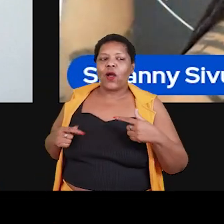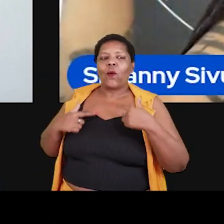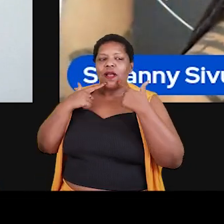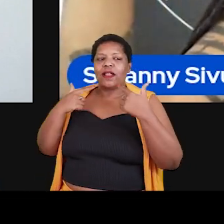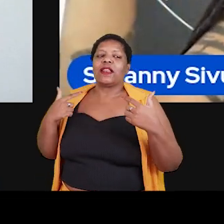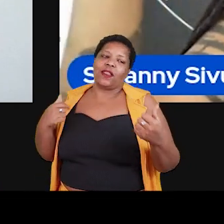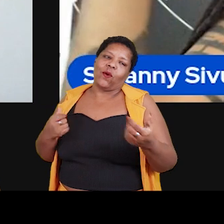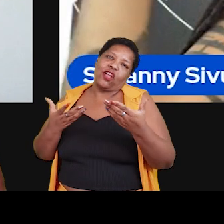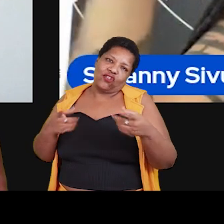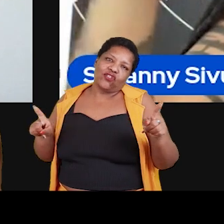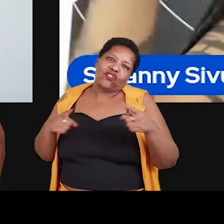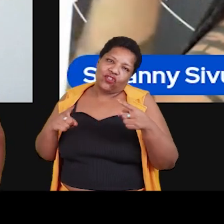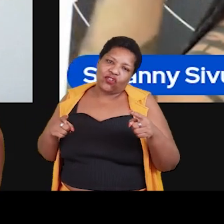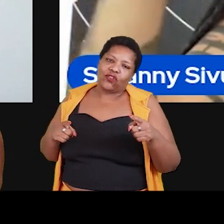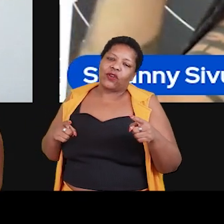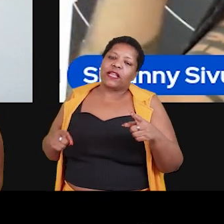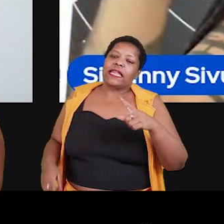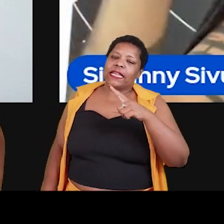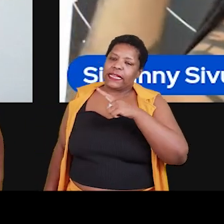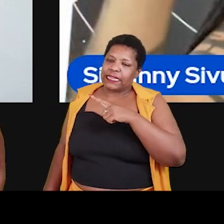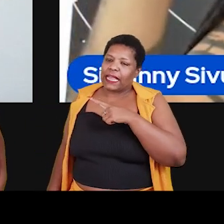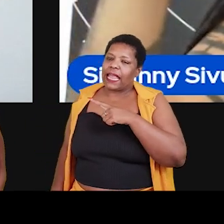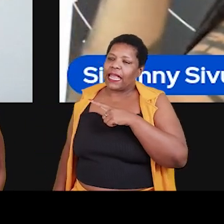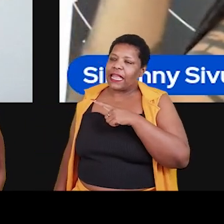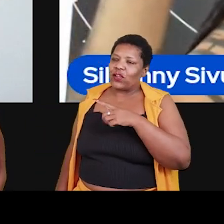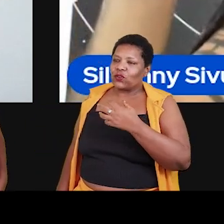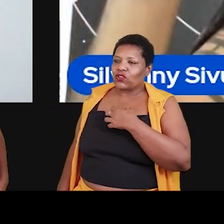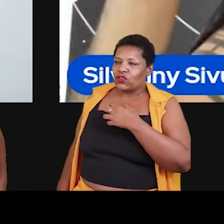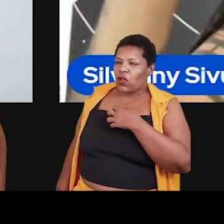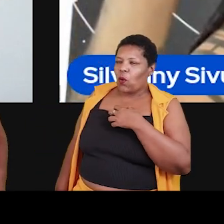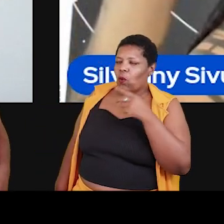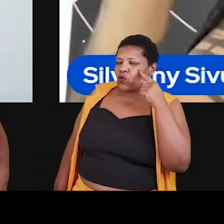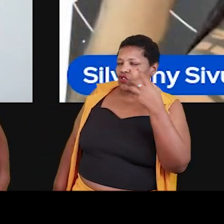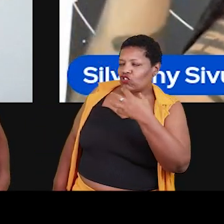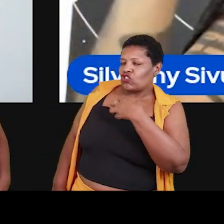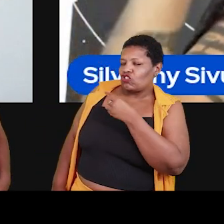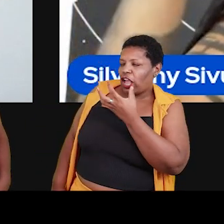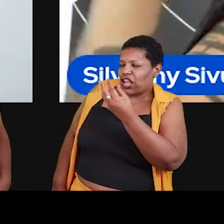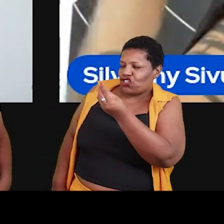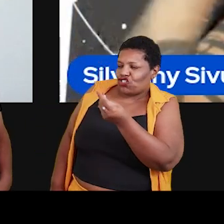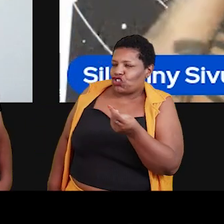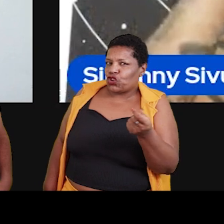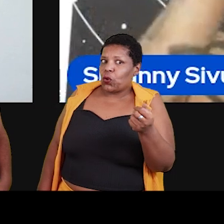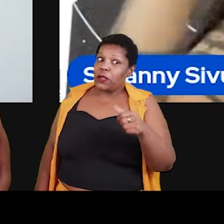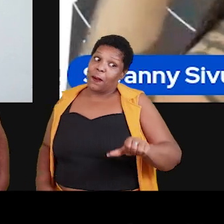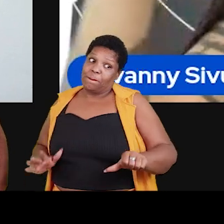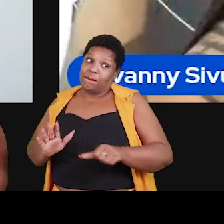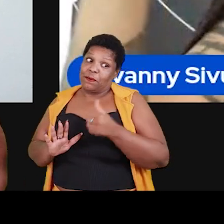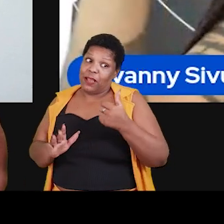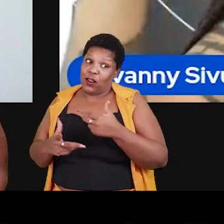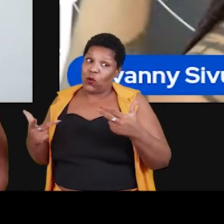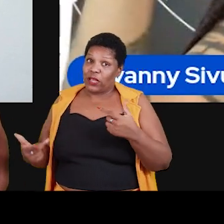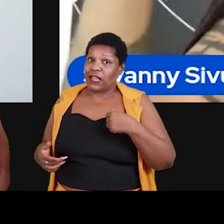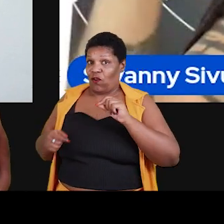linguagem. Tem o seu certo molho. Então, primeira coisa que